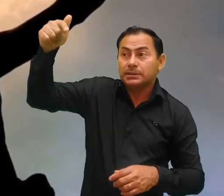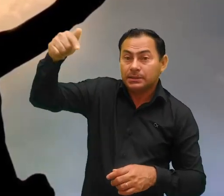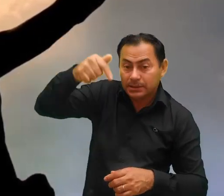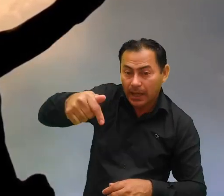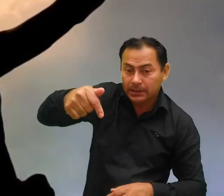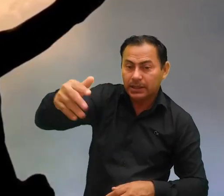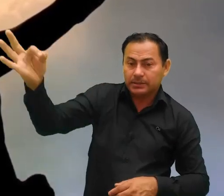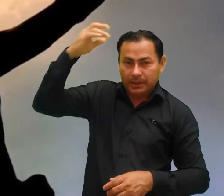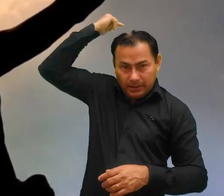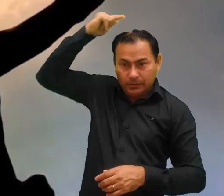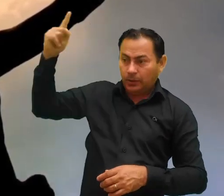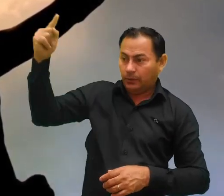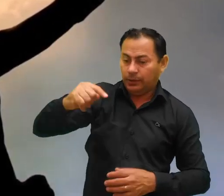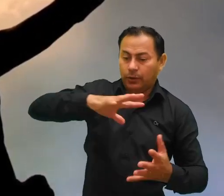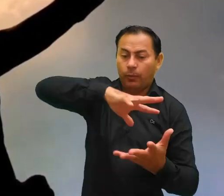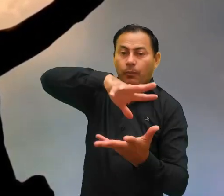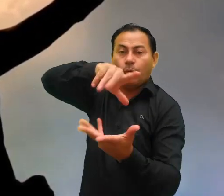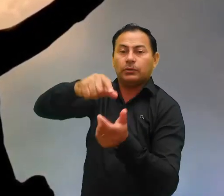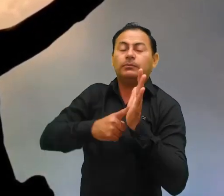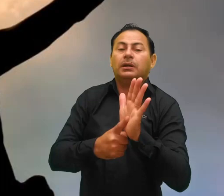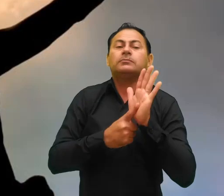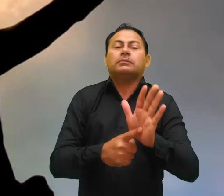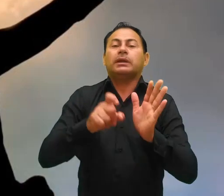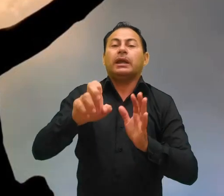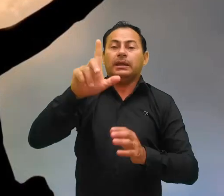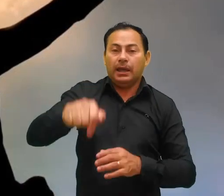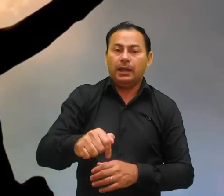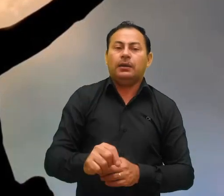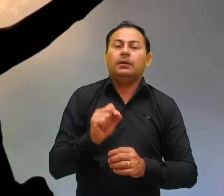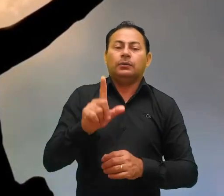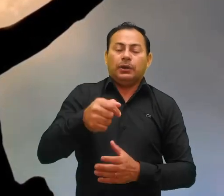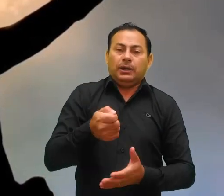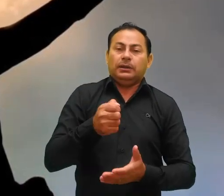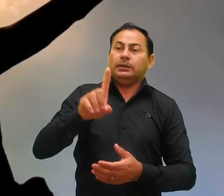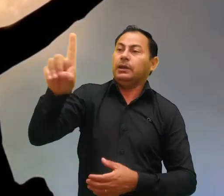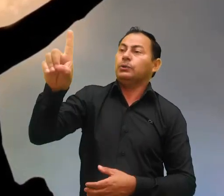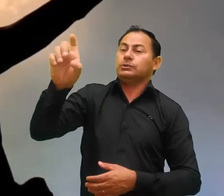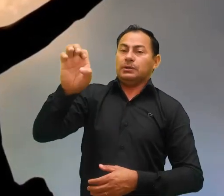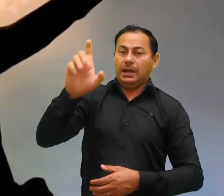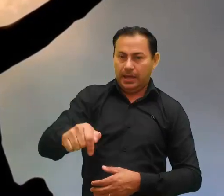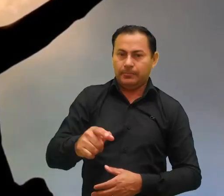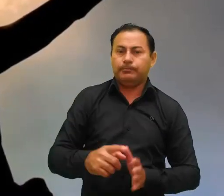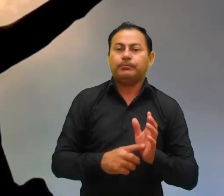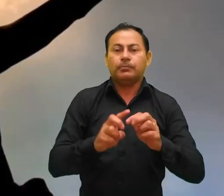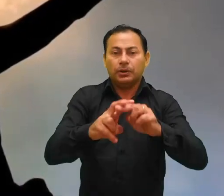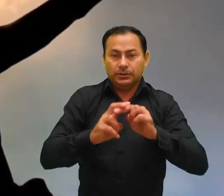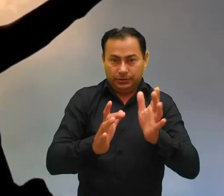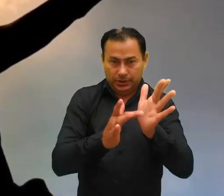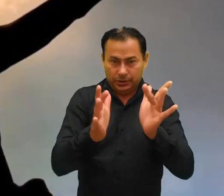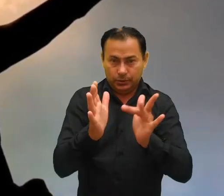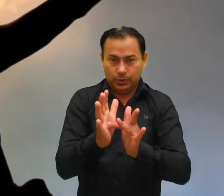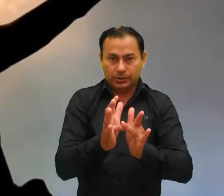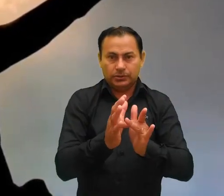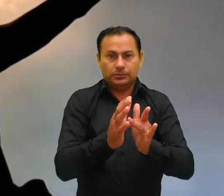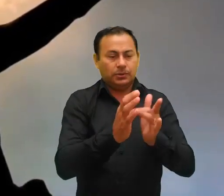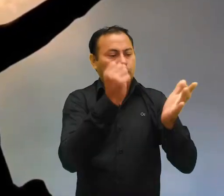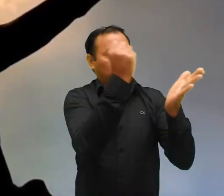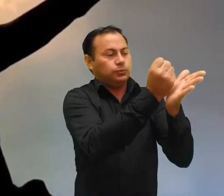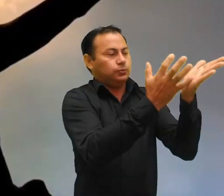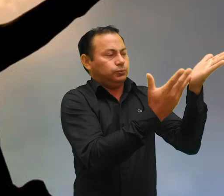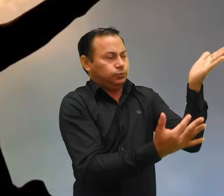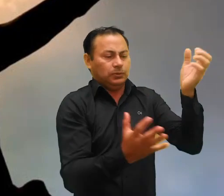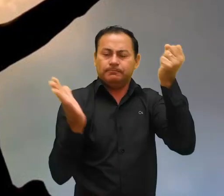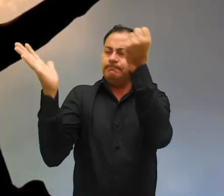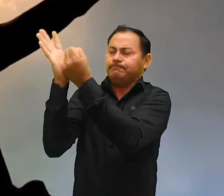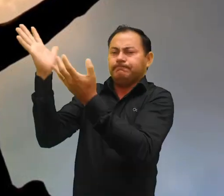Deus vindos ao mundo, expressão da essência de quem é, do que Deus é. Portanto, quando Jesus morreu na cruz,